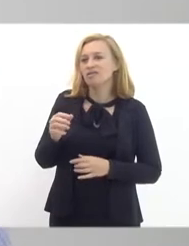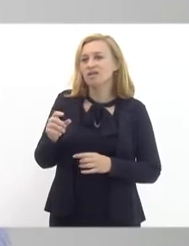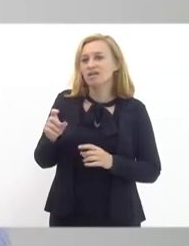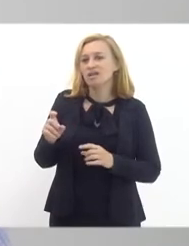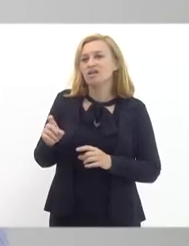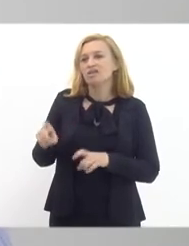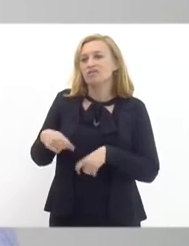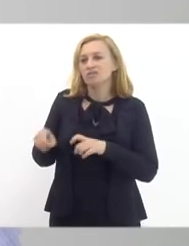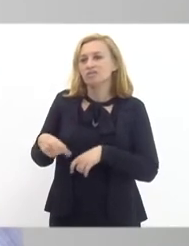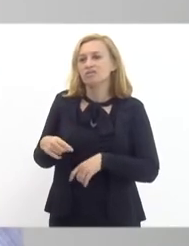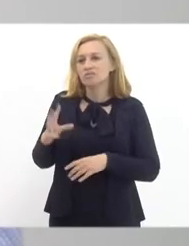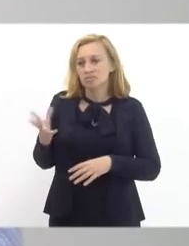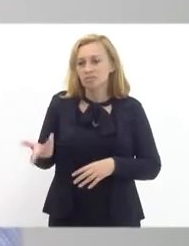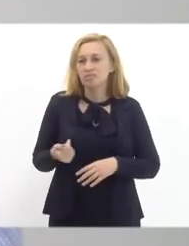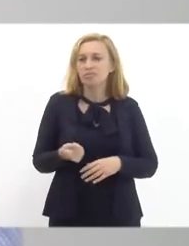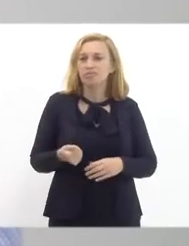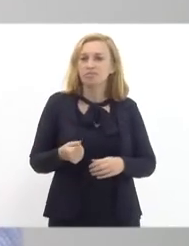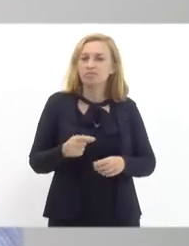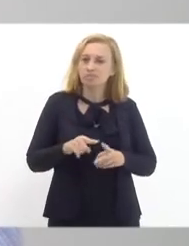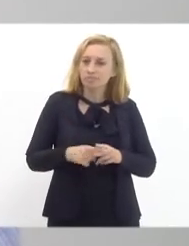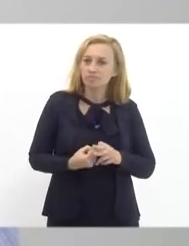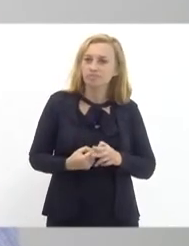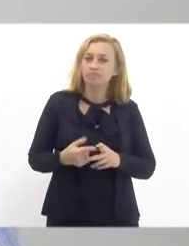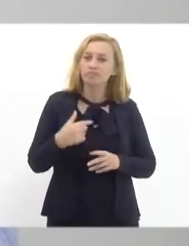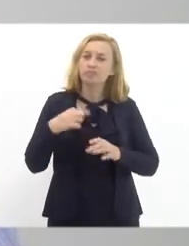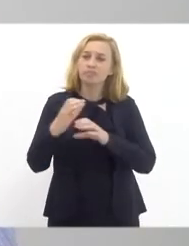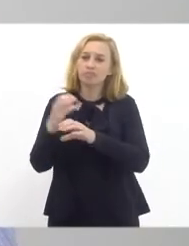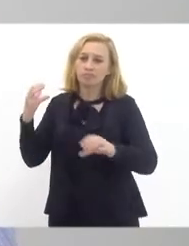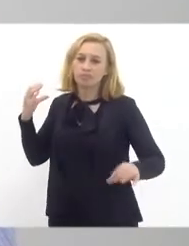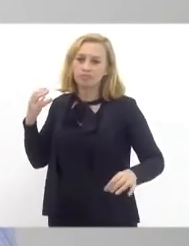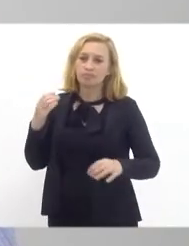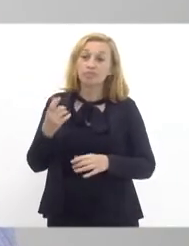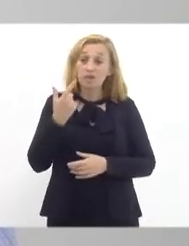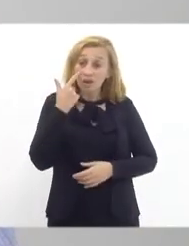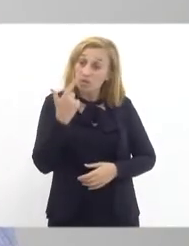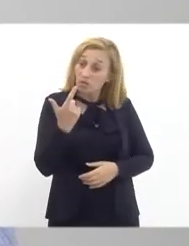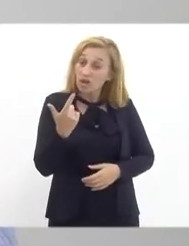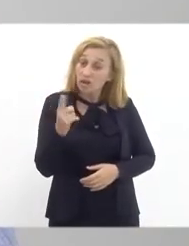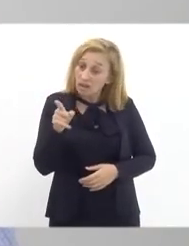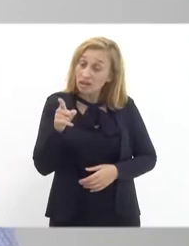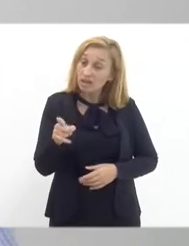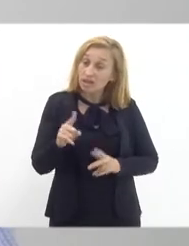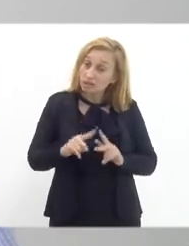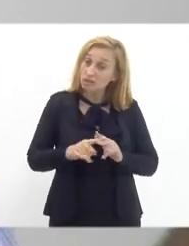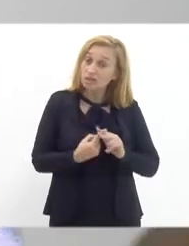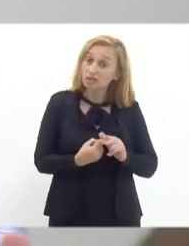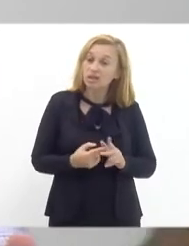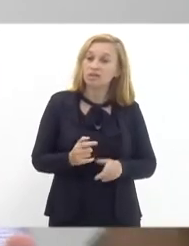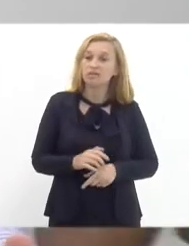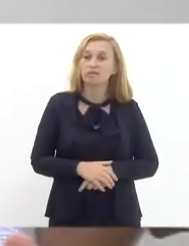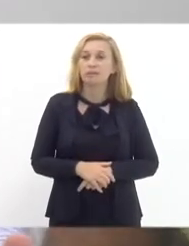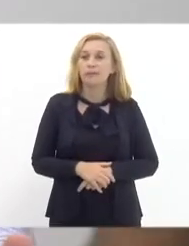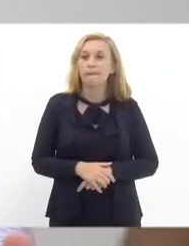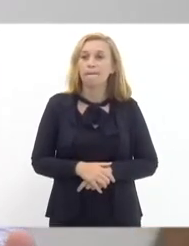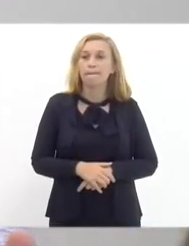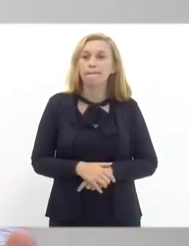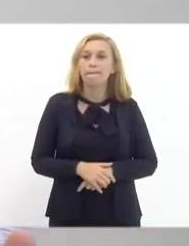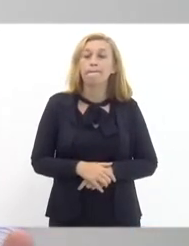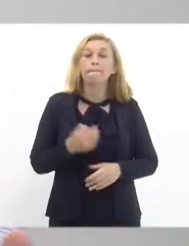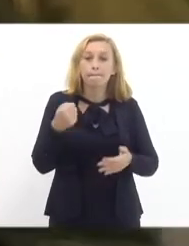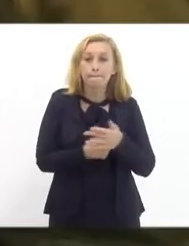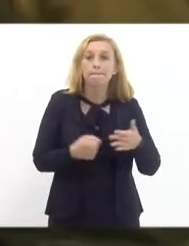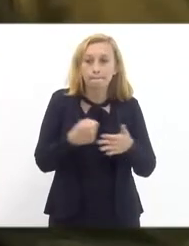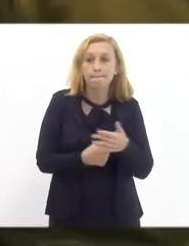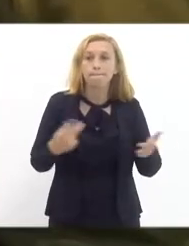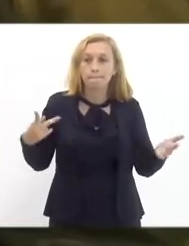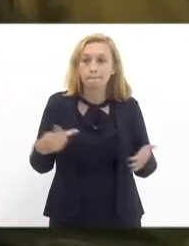Merece recuperado. E eu, enquanto arquiteto do IFAM, eu quero ver aquilo recuperado. Tá? Eu luto para que